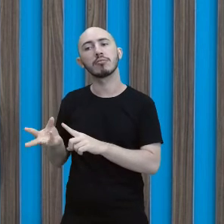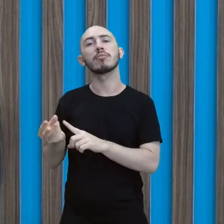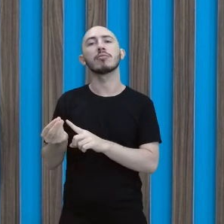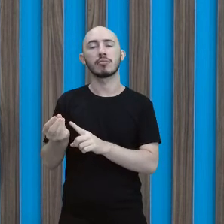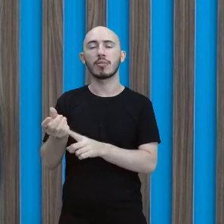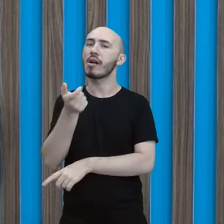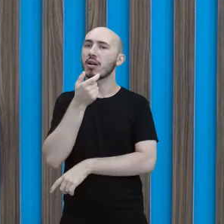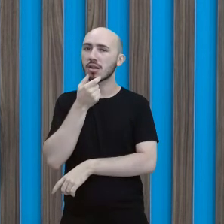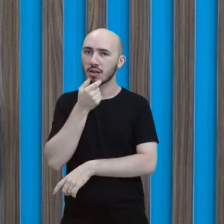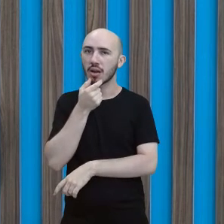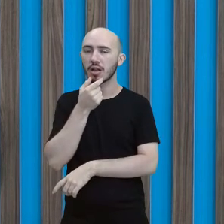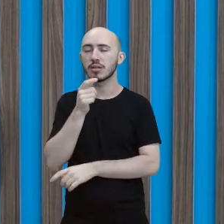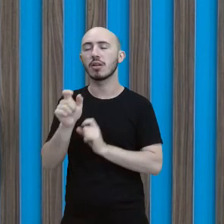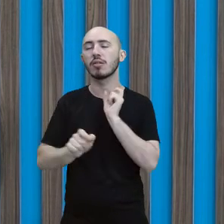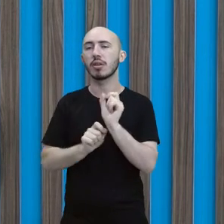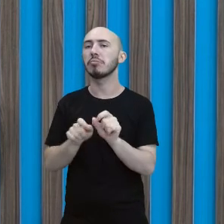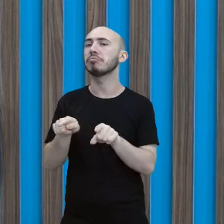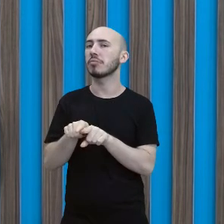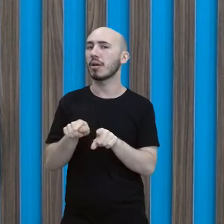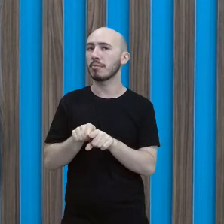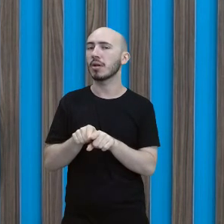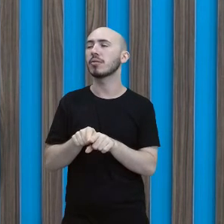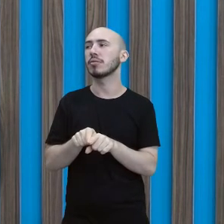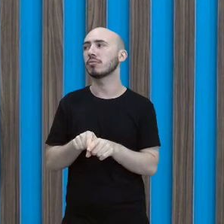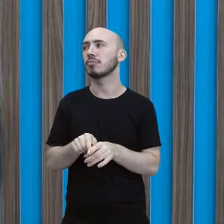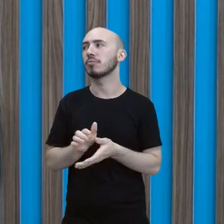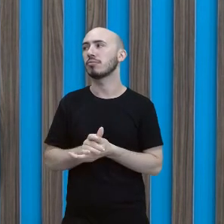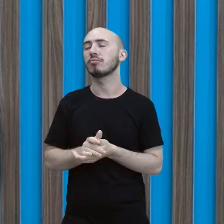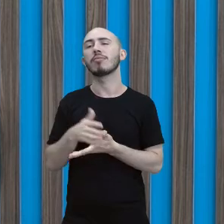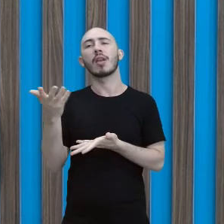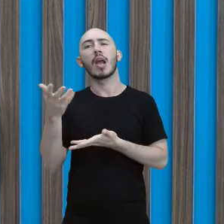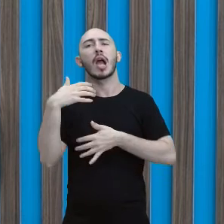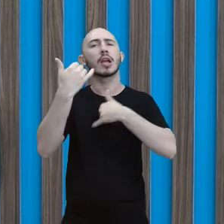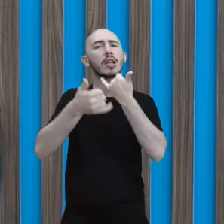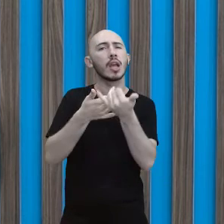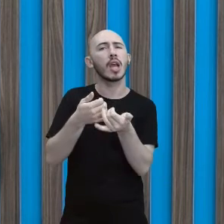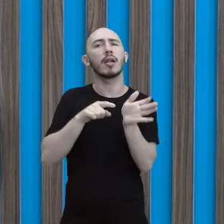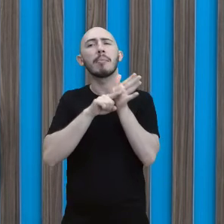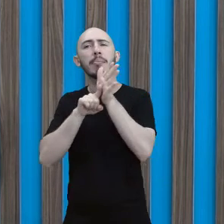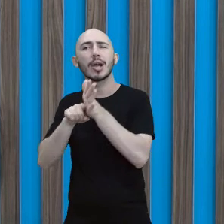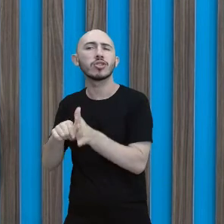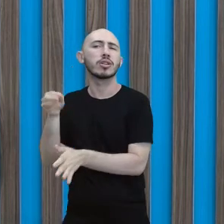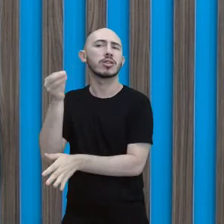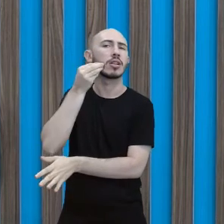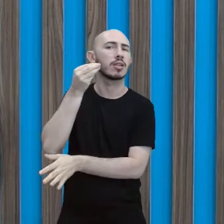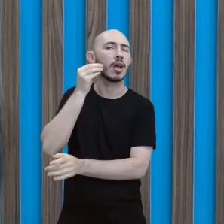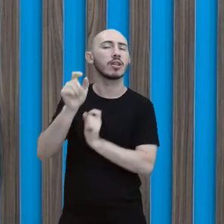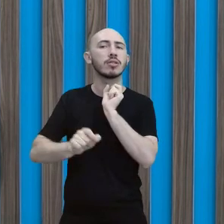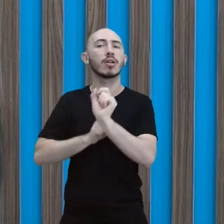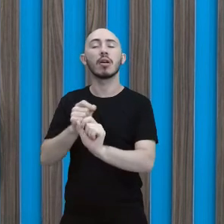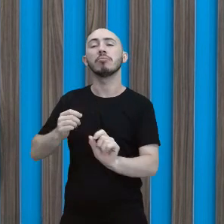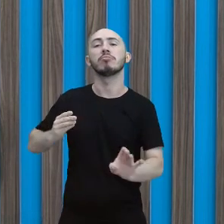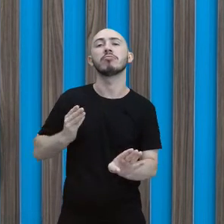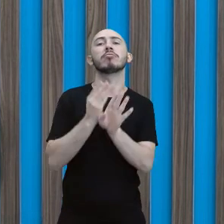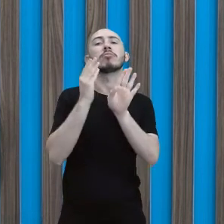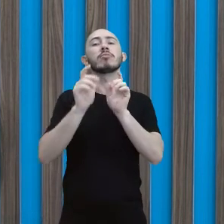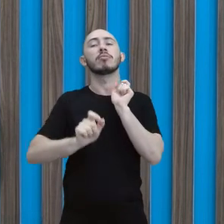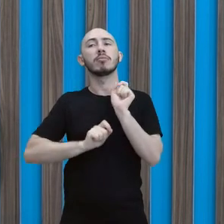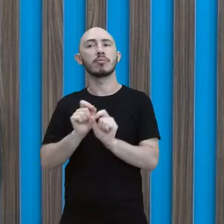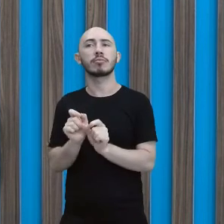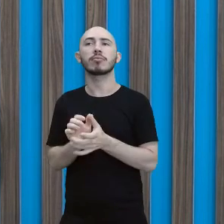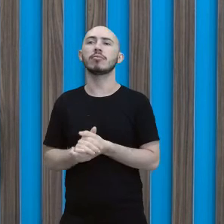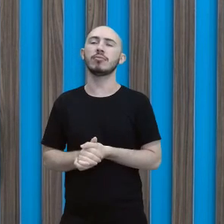aí, inglês. Ele contribuiu, né, dentro do experimento, das pesquisas dele, de encontrar, né,